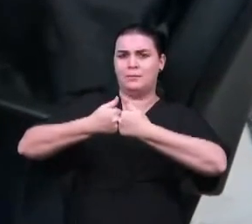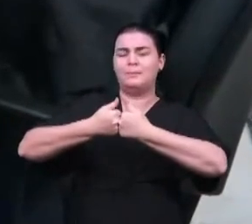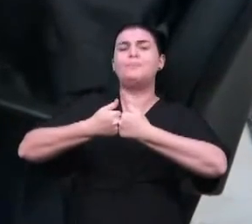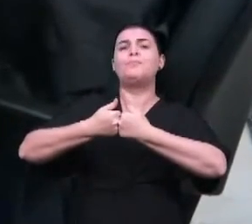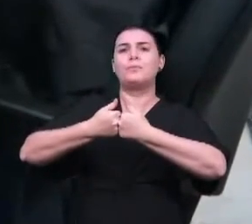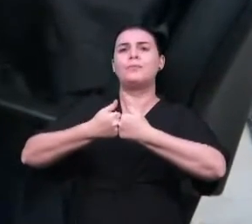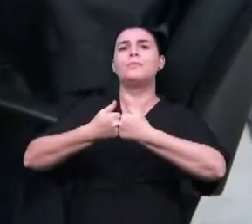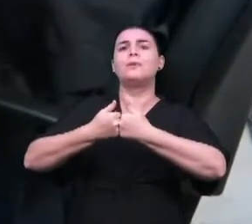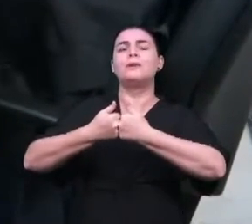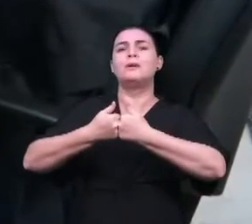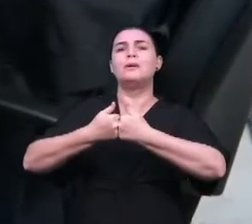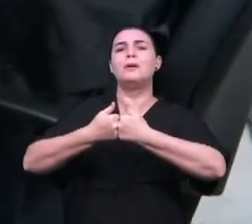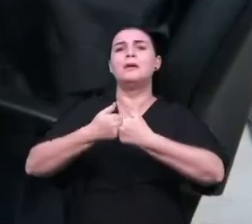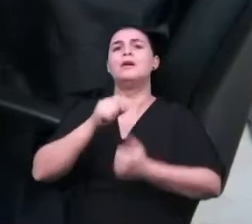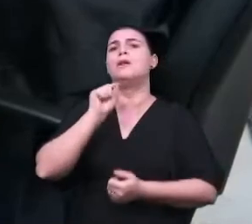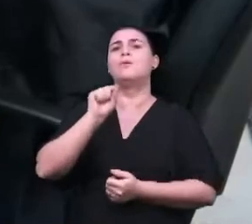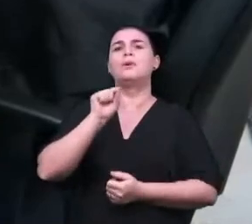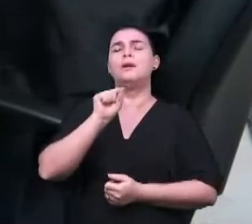estava,